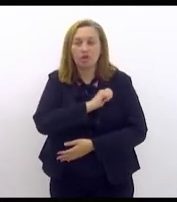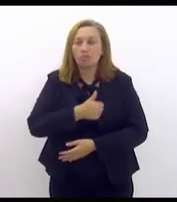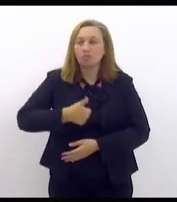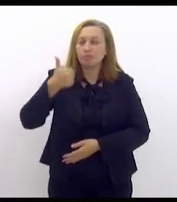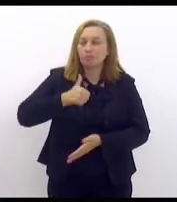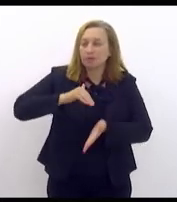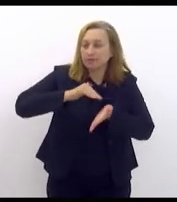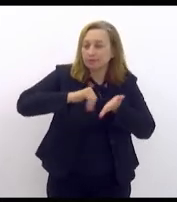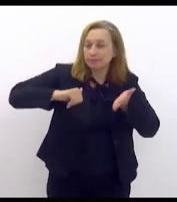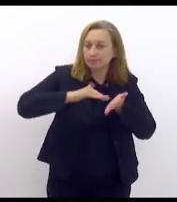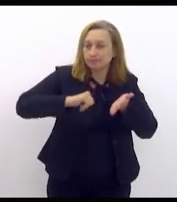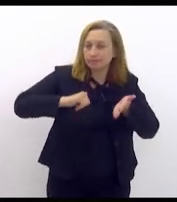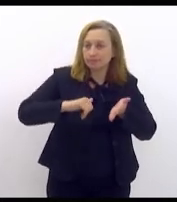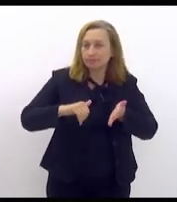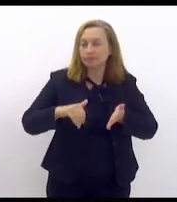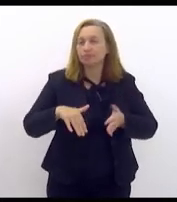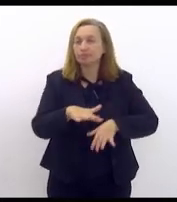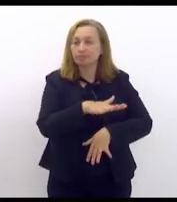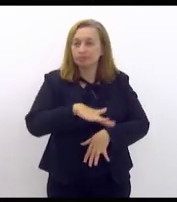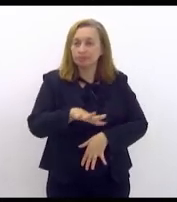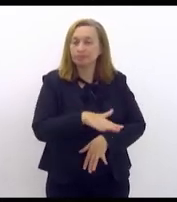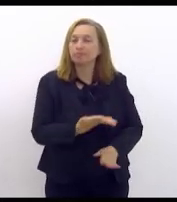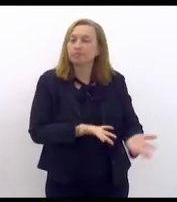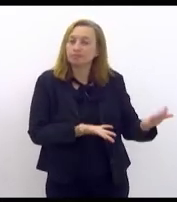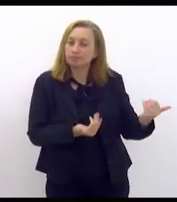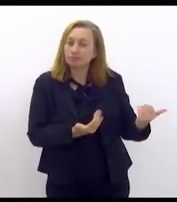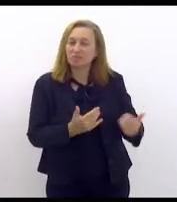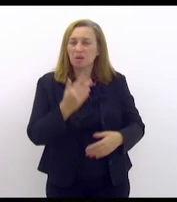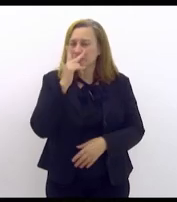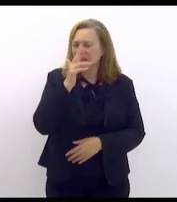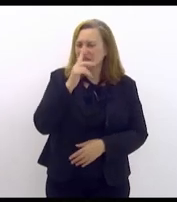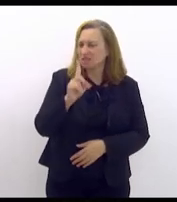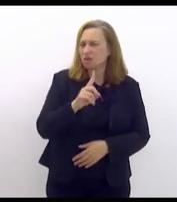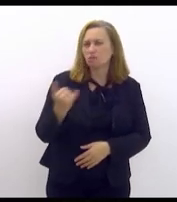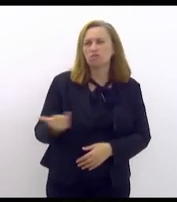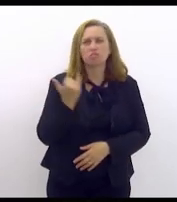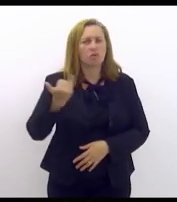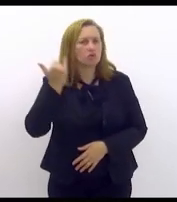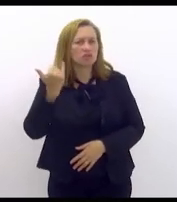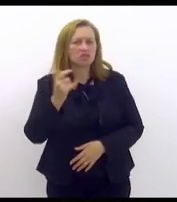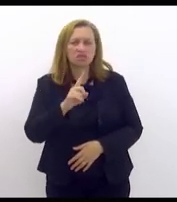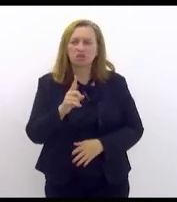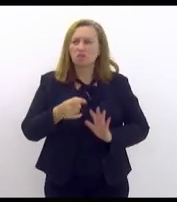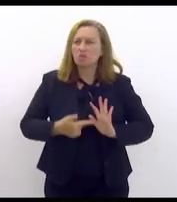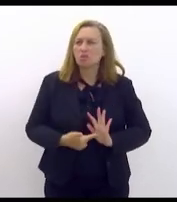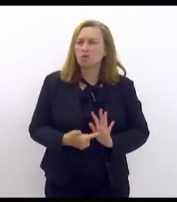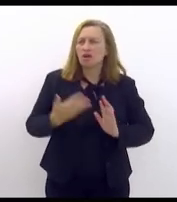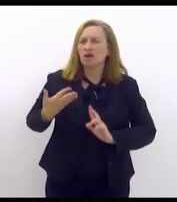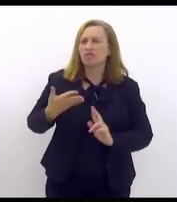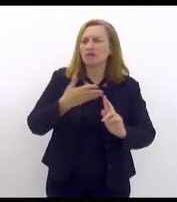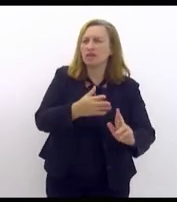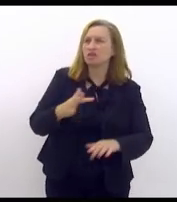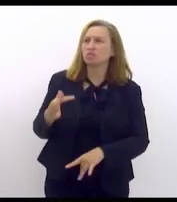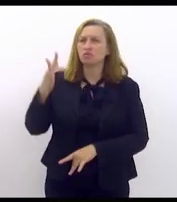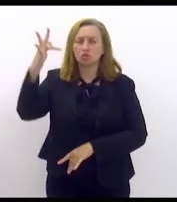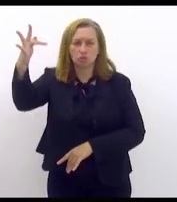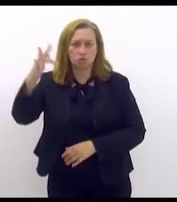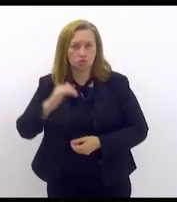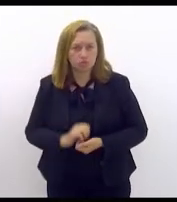fossem importantes e como se não representassem o futuro da nossa